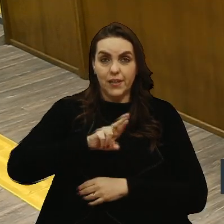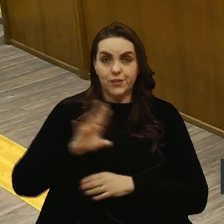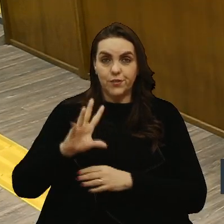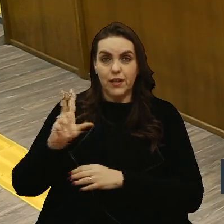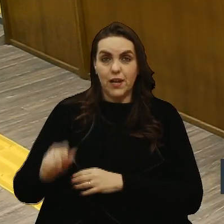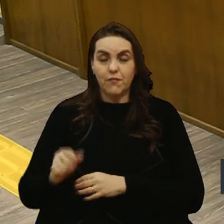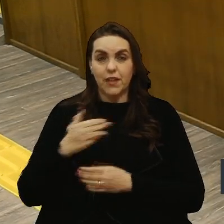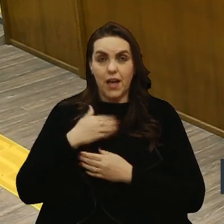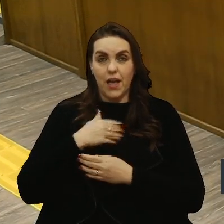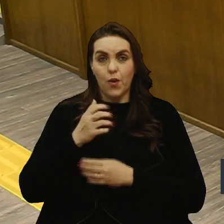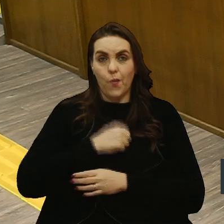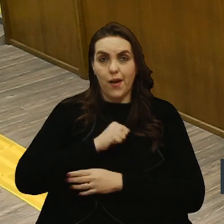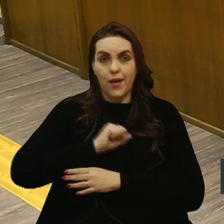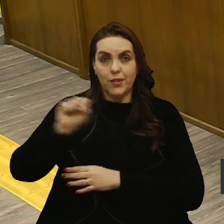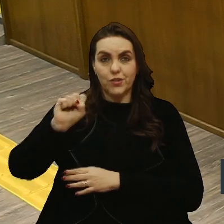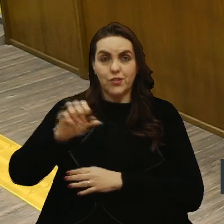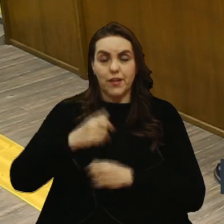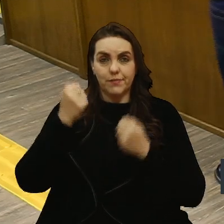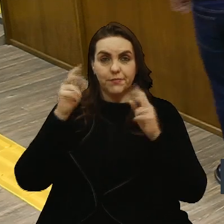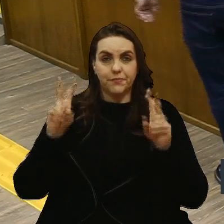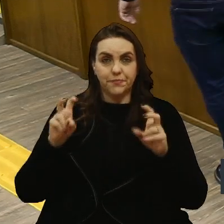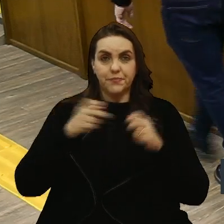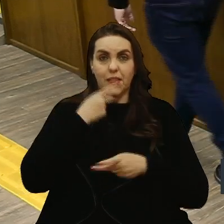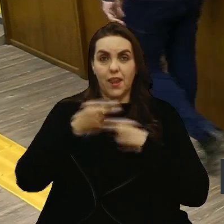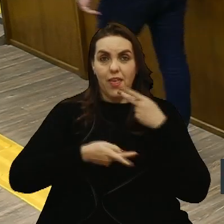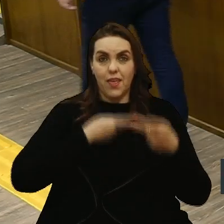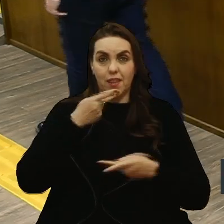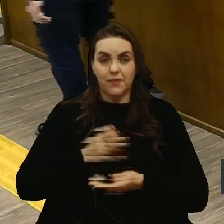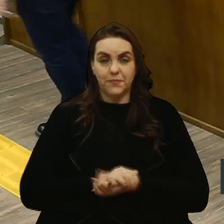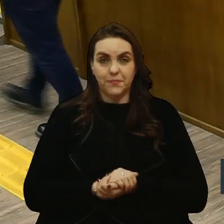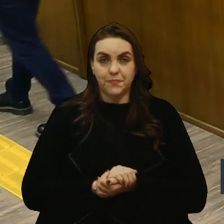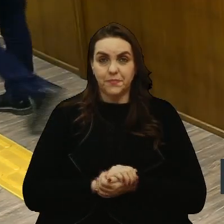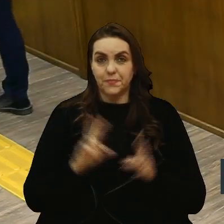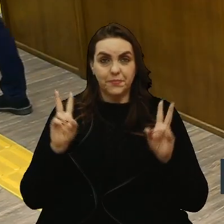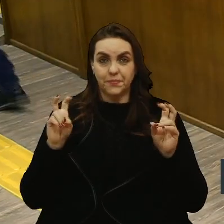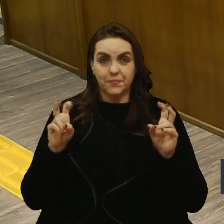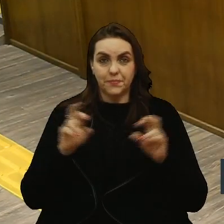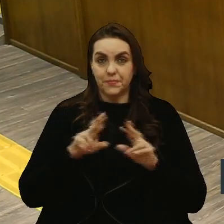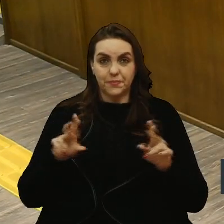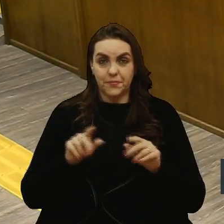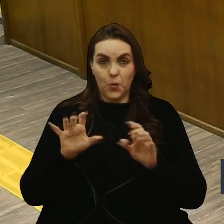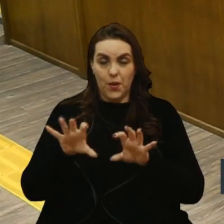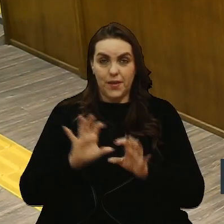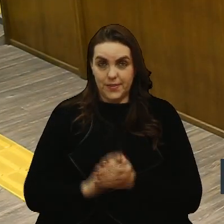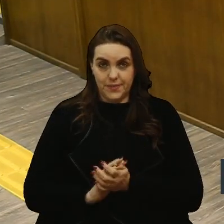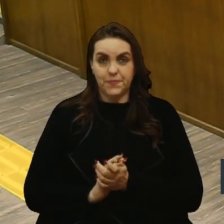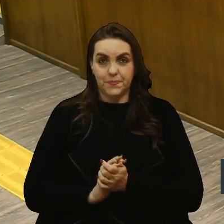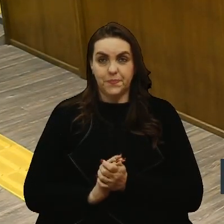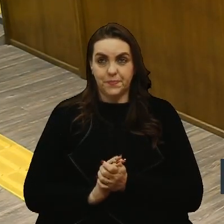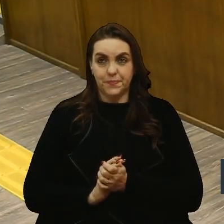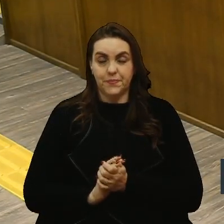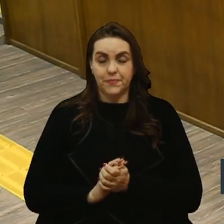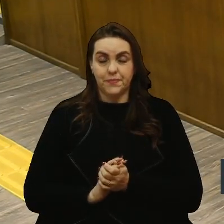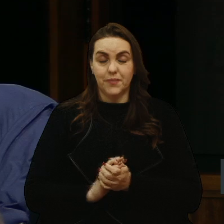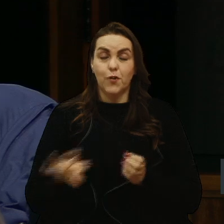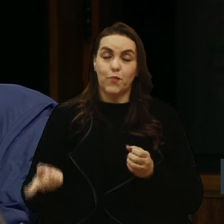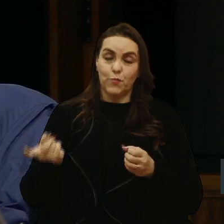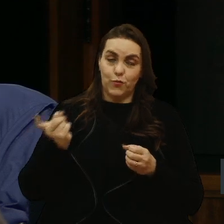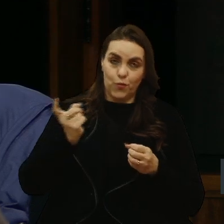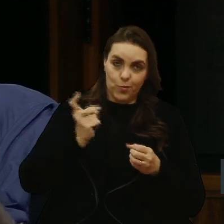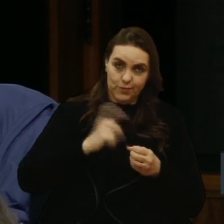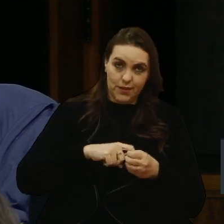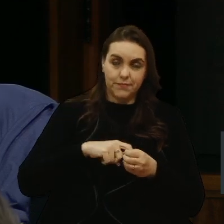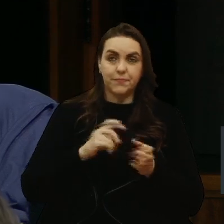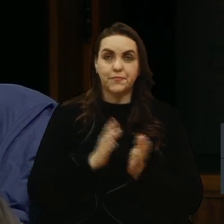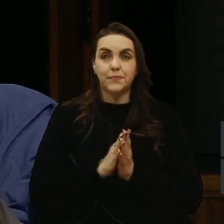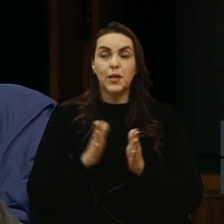Mas não é a Quimbanda o assunto. O assunto, vereador Fiuza, vamos voltar e falando sobre